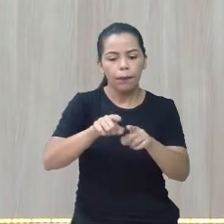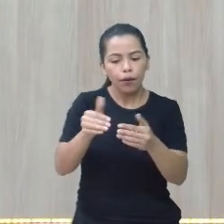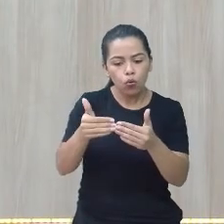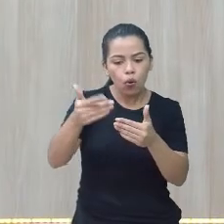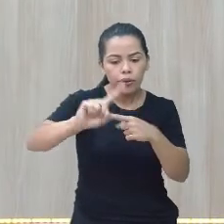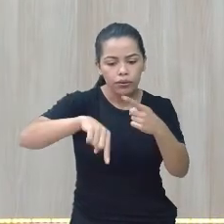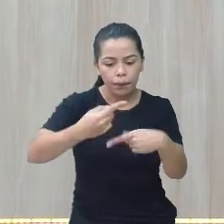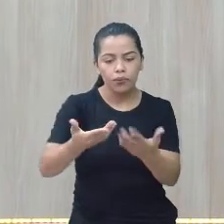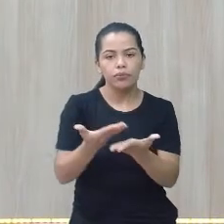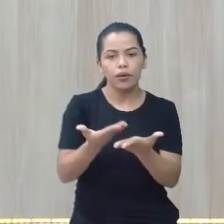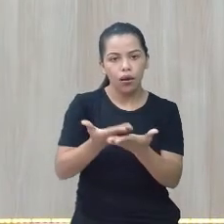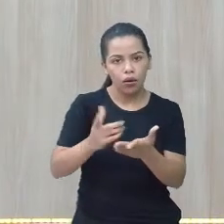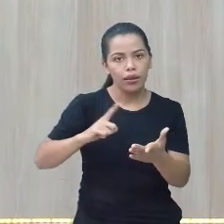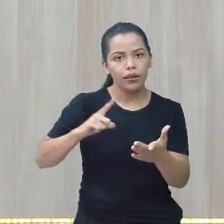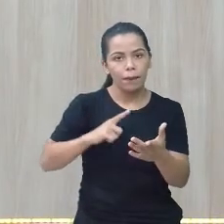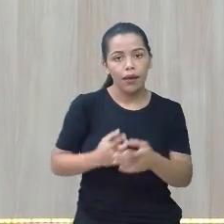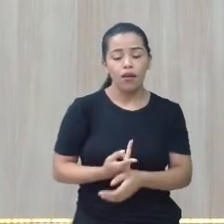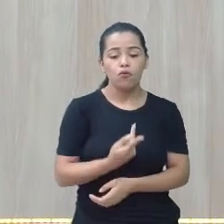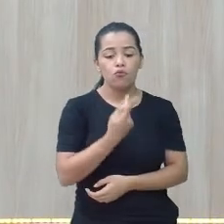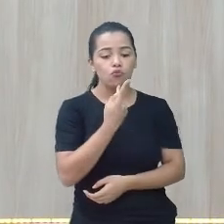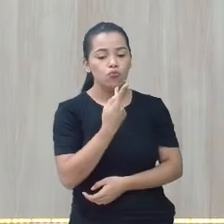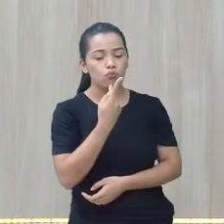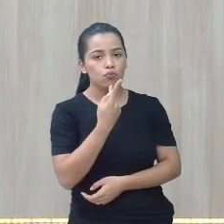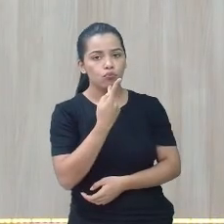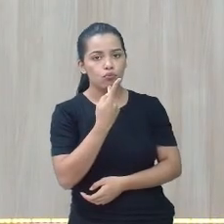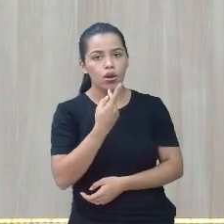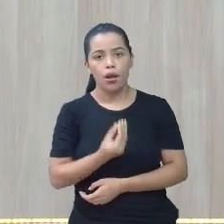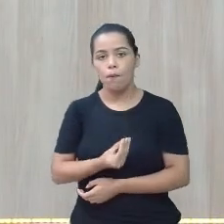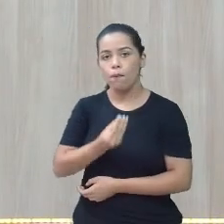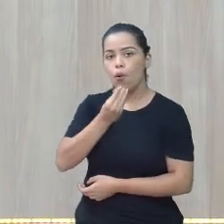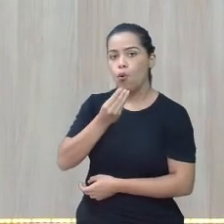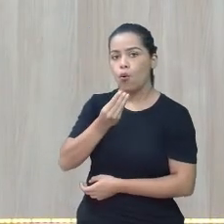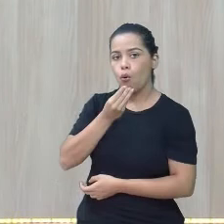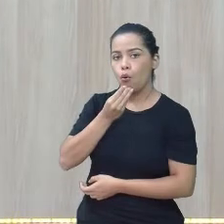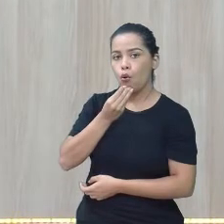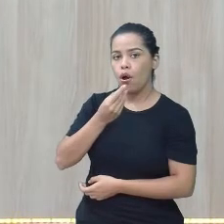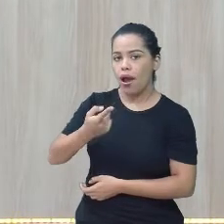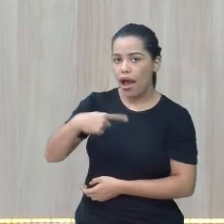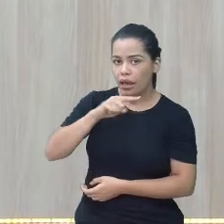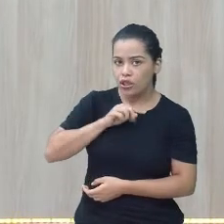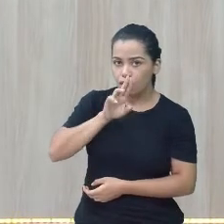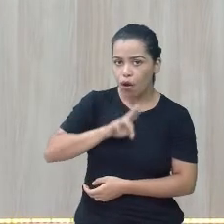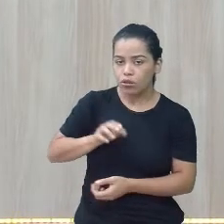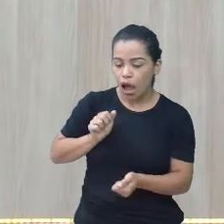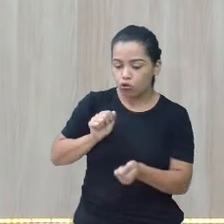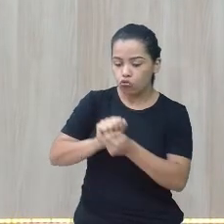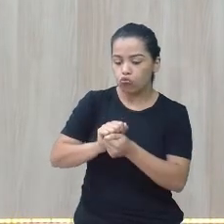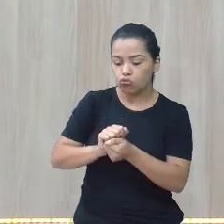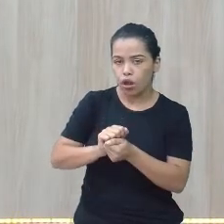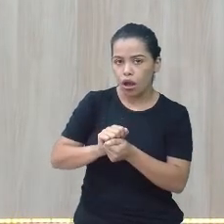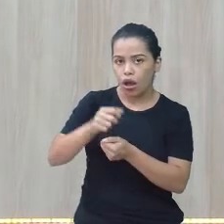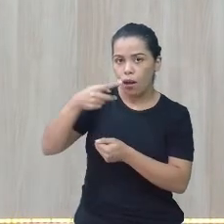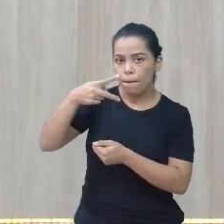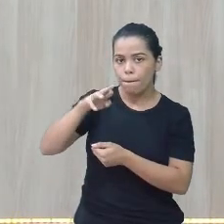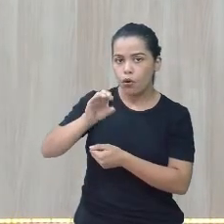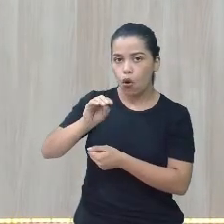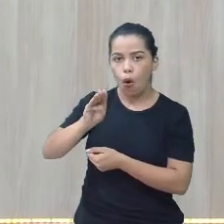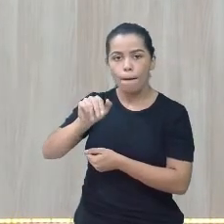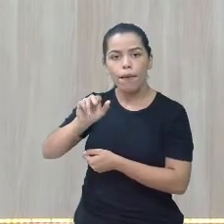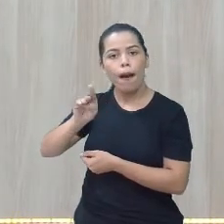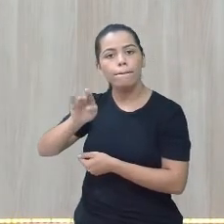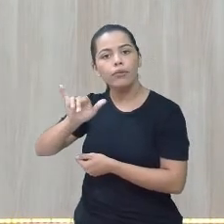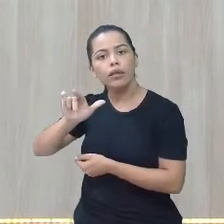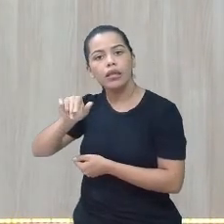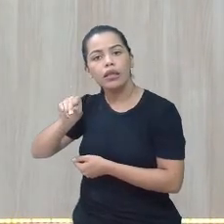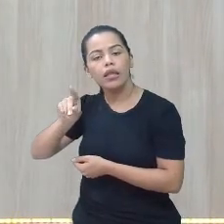palavra chance e probabilidade a gente vai usar sem fazer distinção alguma. Porque no nosso dia a dia, a palavra